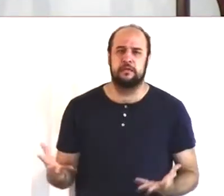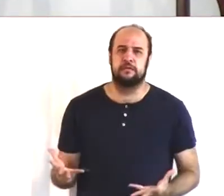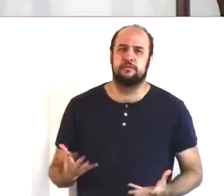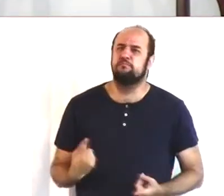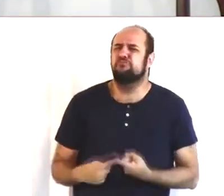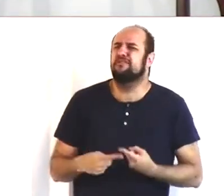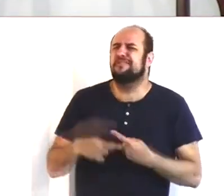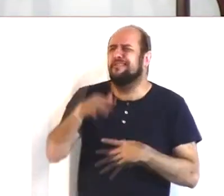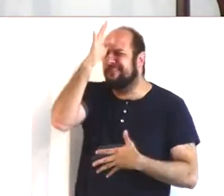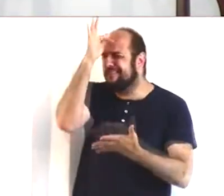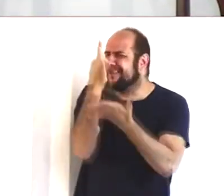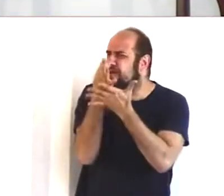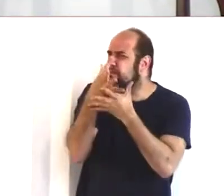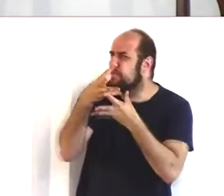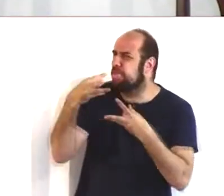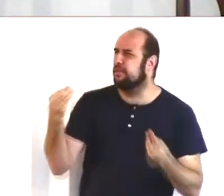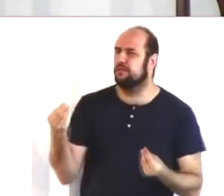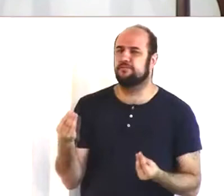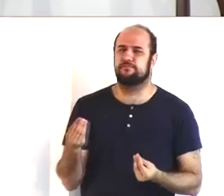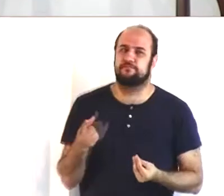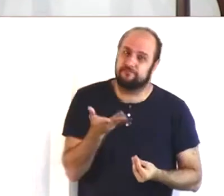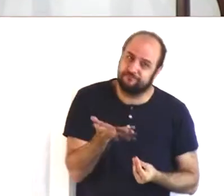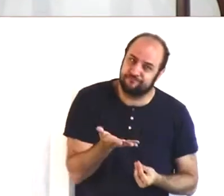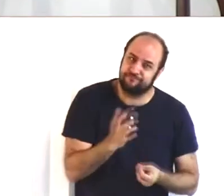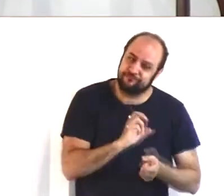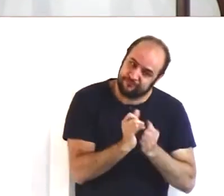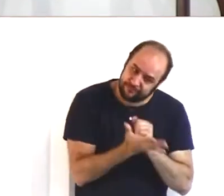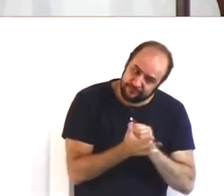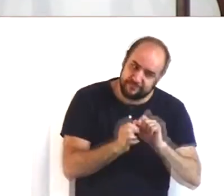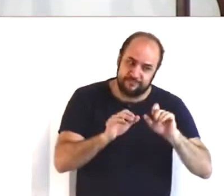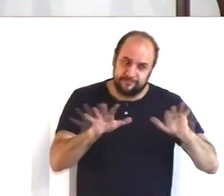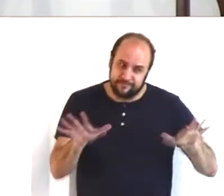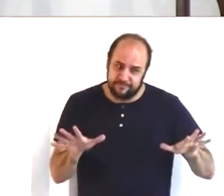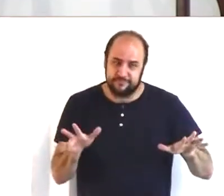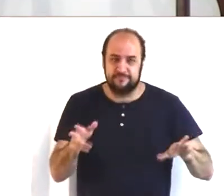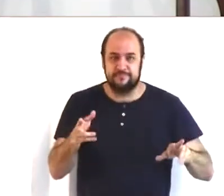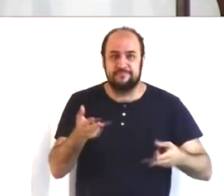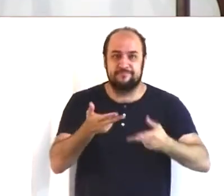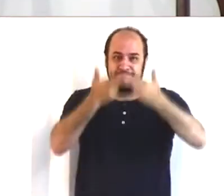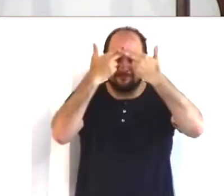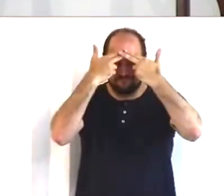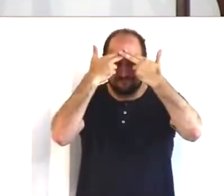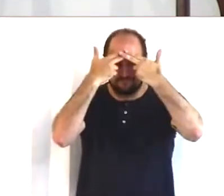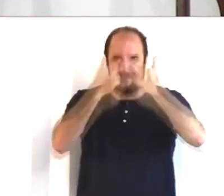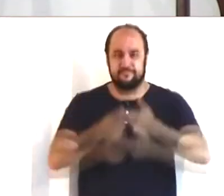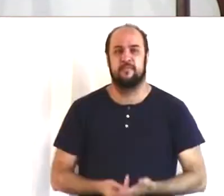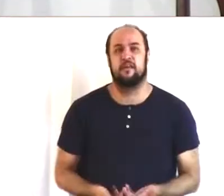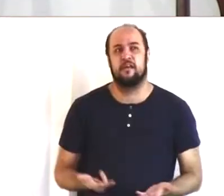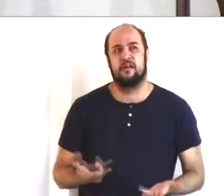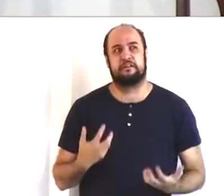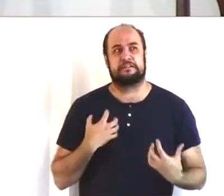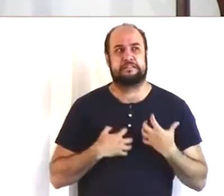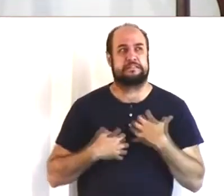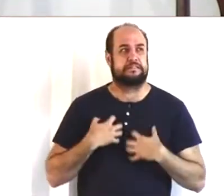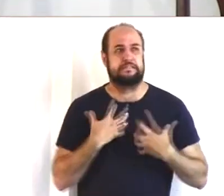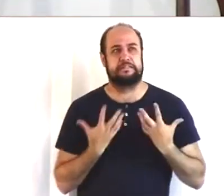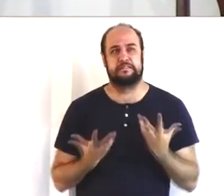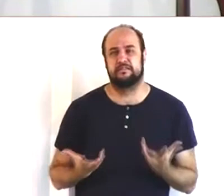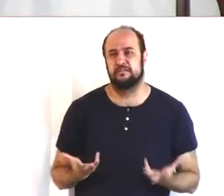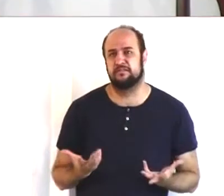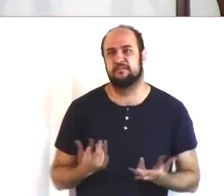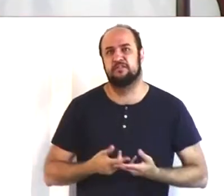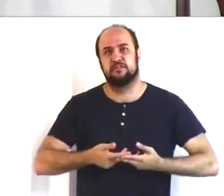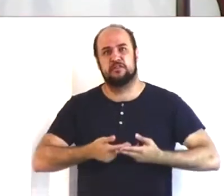fé? Coisas como pandemias, coisas como traumas, grandes traumas, coisas como desesperança, coisas